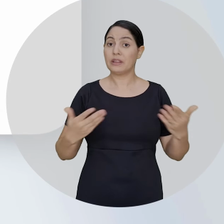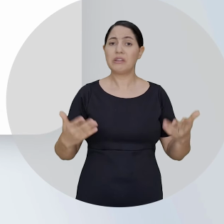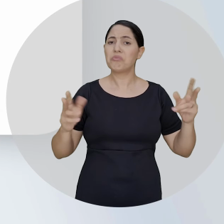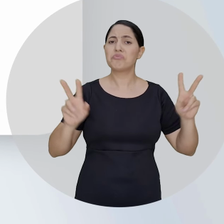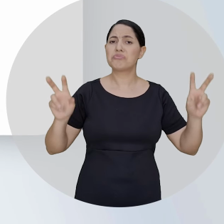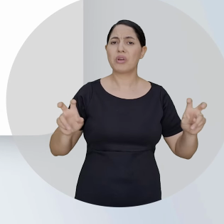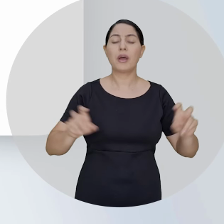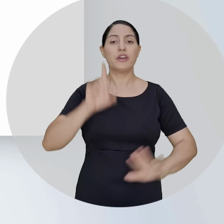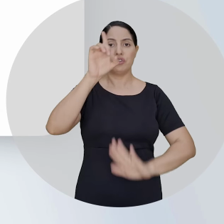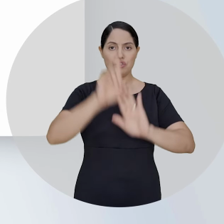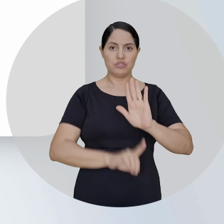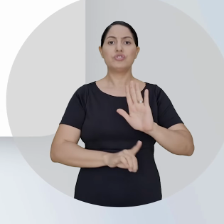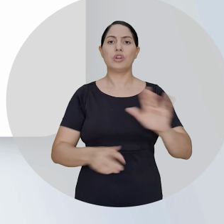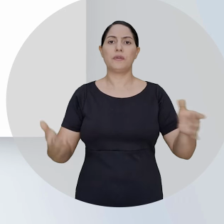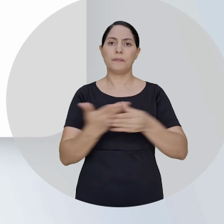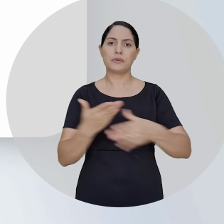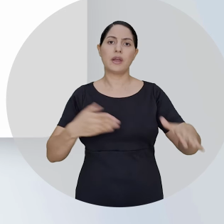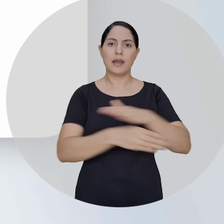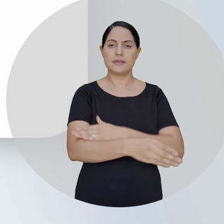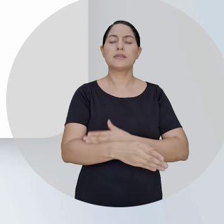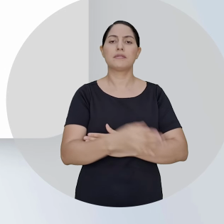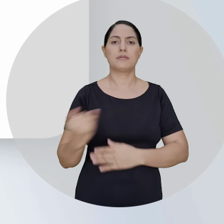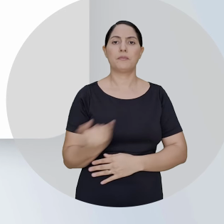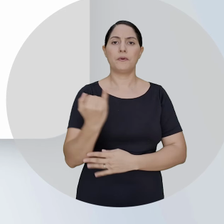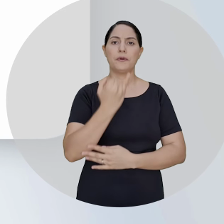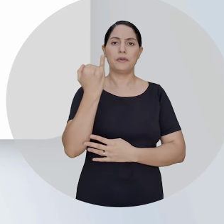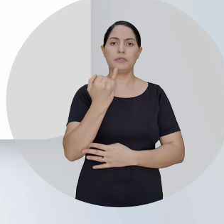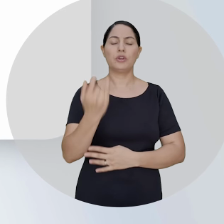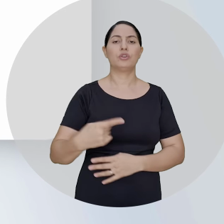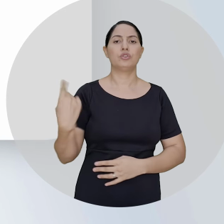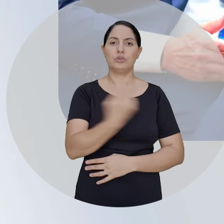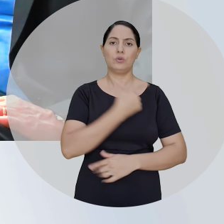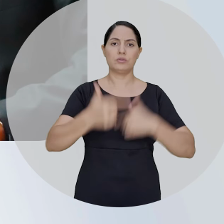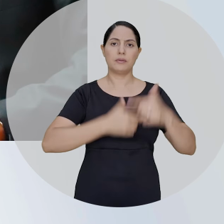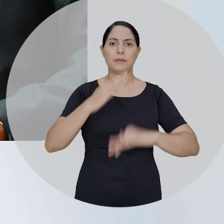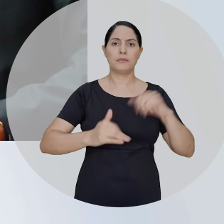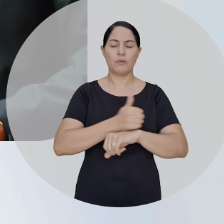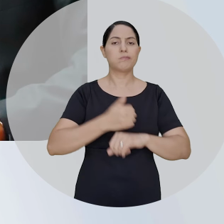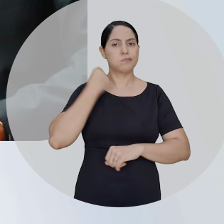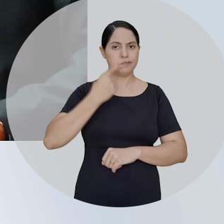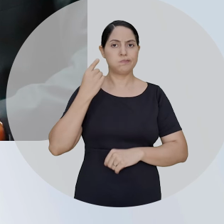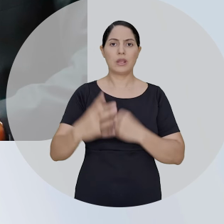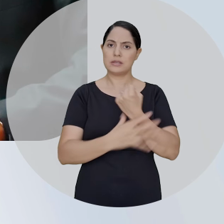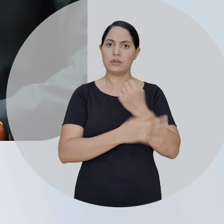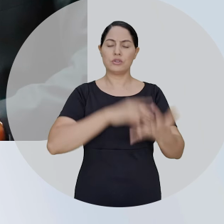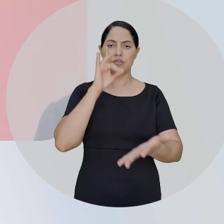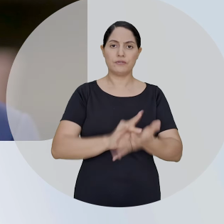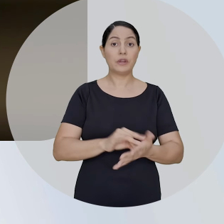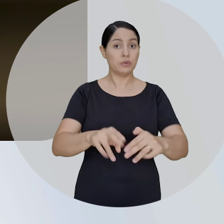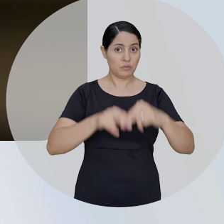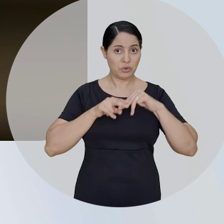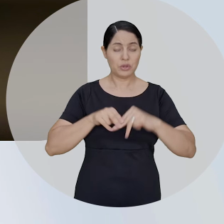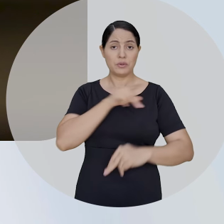acesso aos autos do processo é uma das prerrogativas essenciais para o livre exercício da advocacia. Foi para assegurar esse direito que o presidente